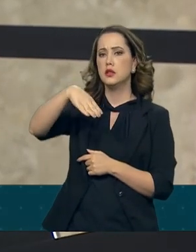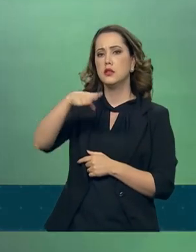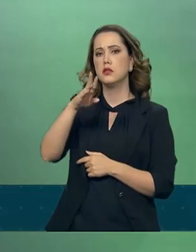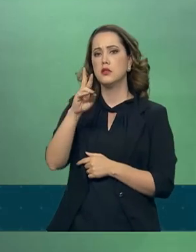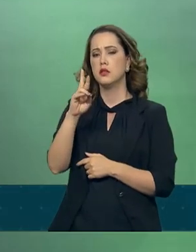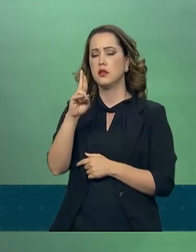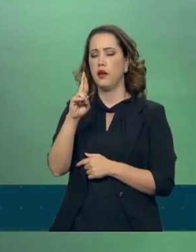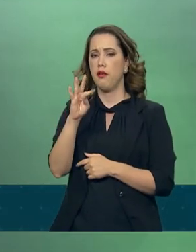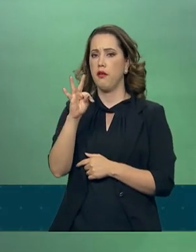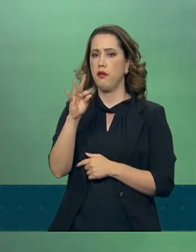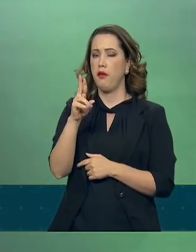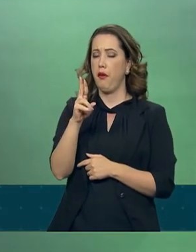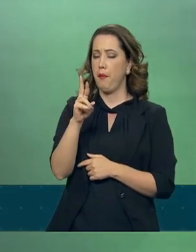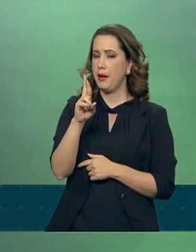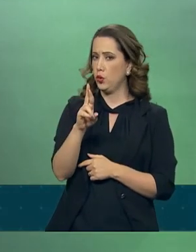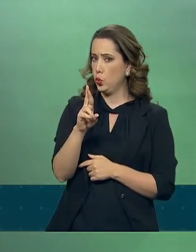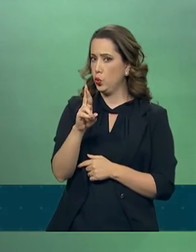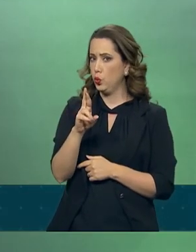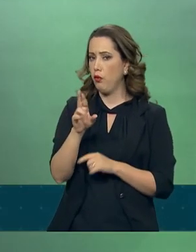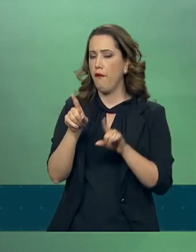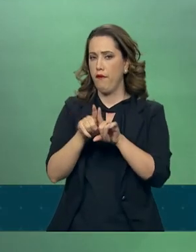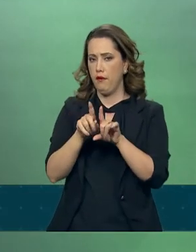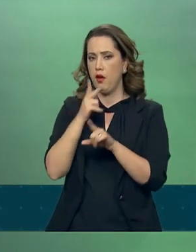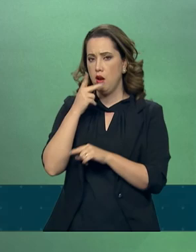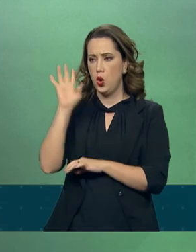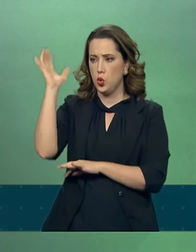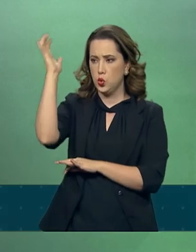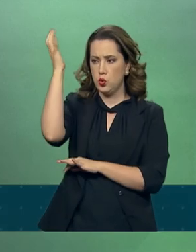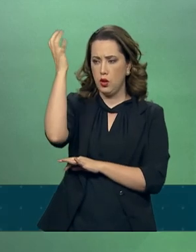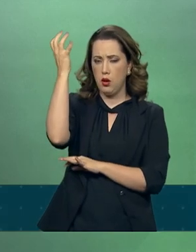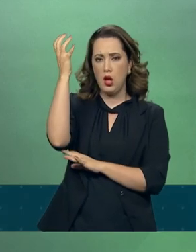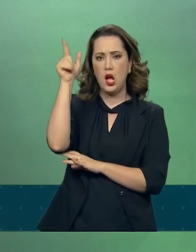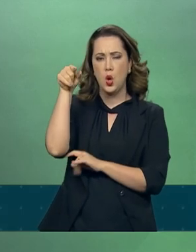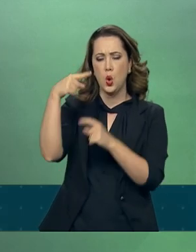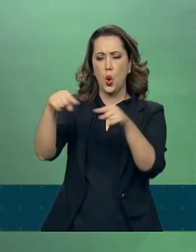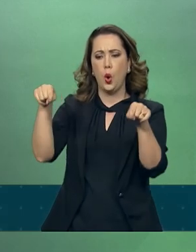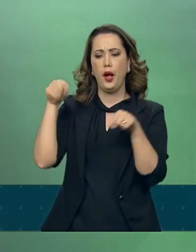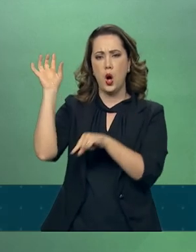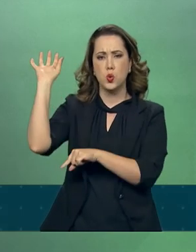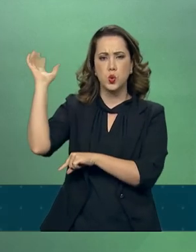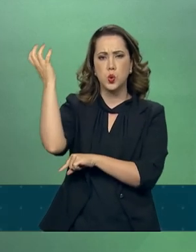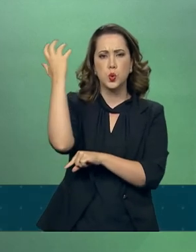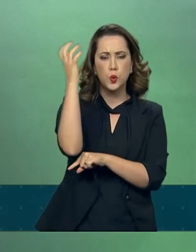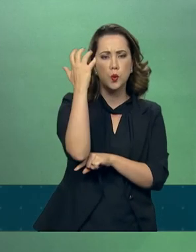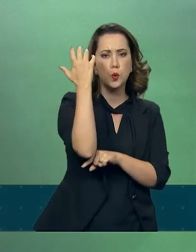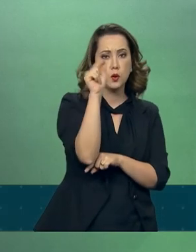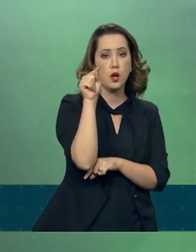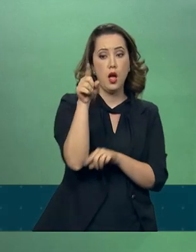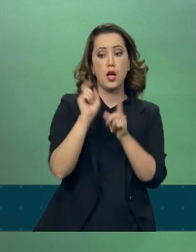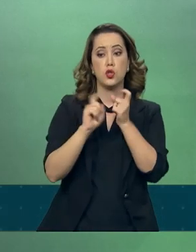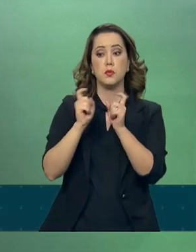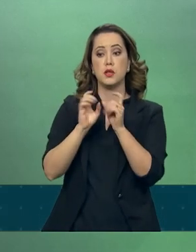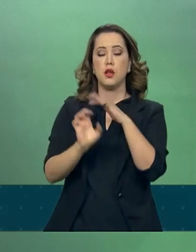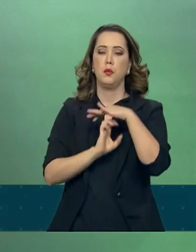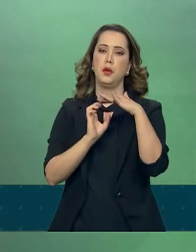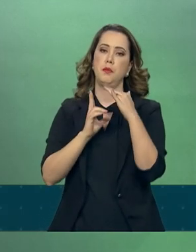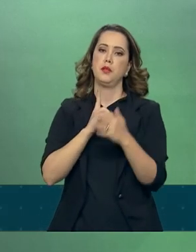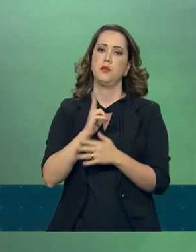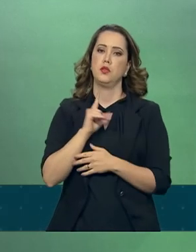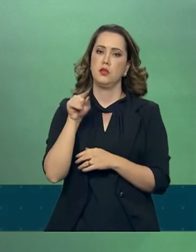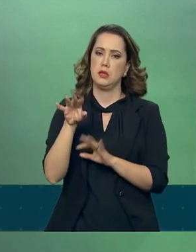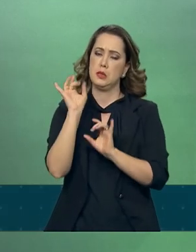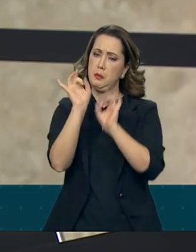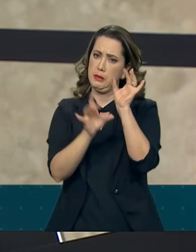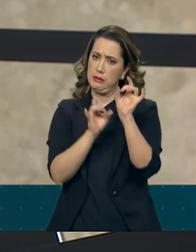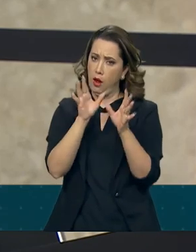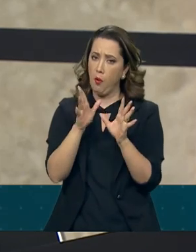mas falou da questão da dos parques administrados por concessionárias especificamente no caso de fernando de noronha